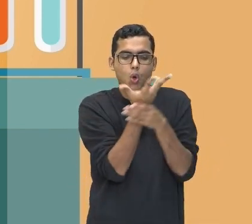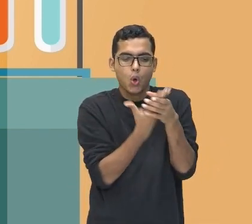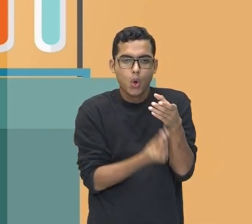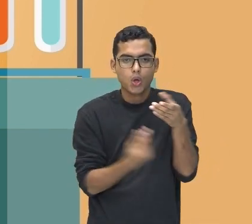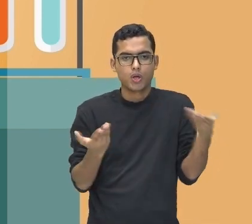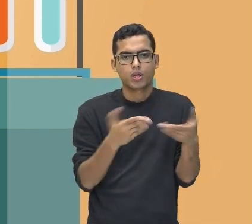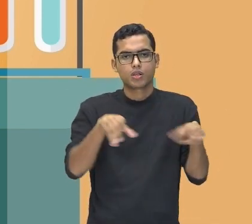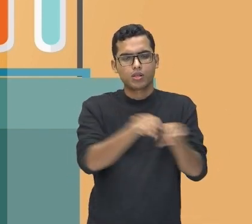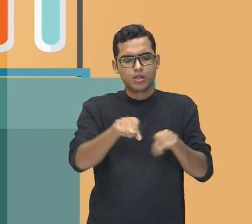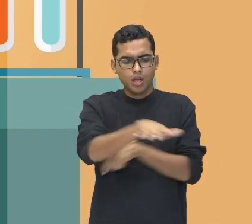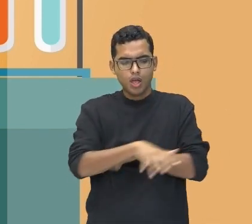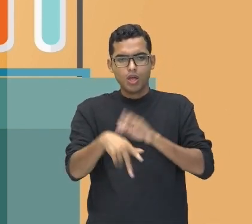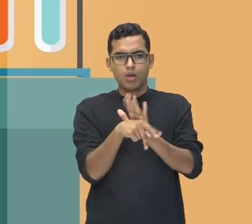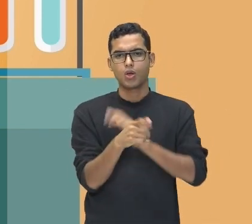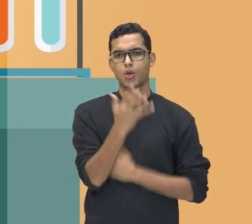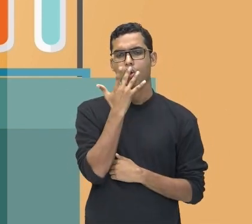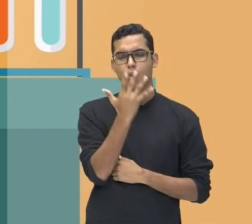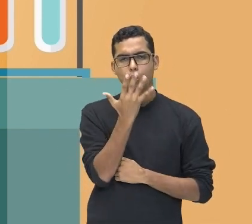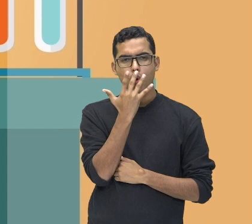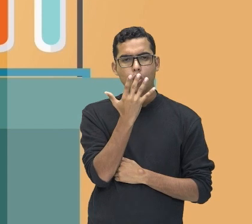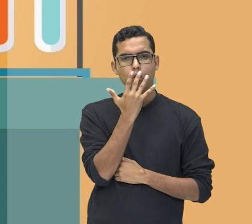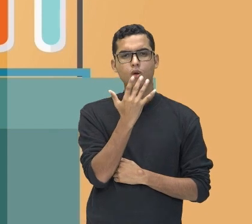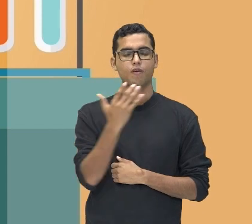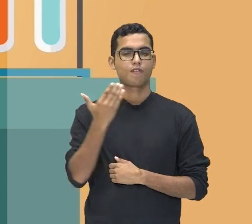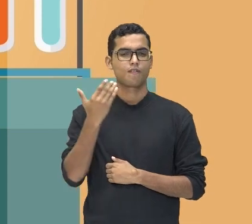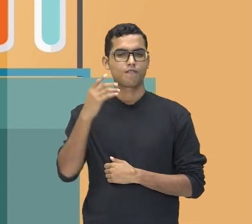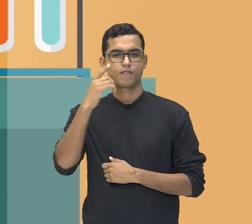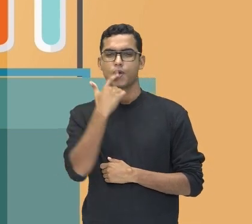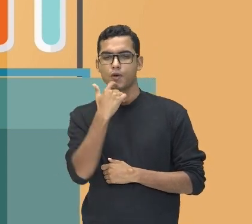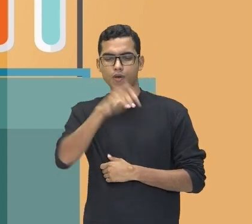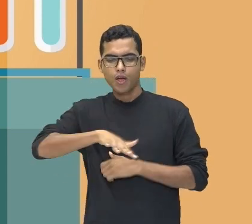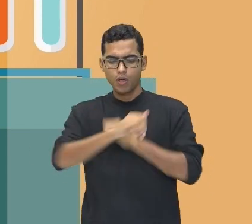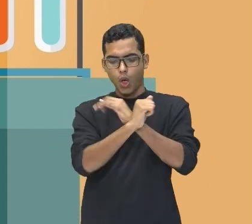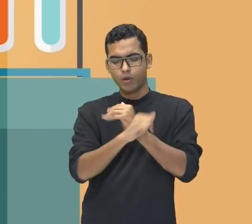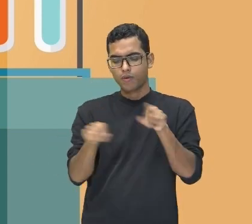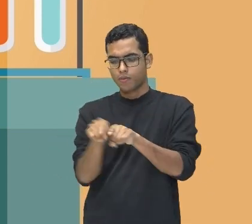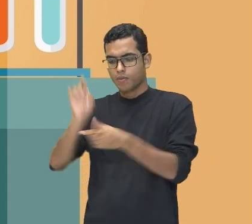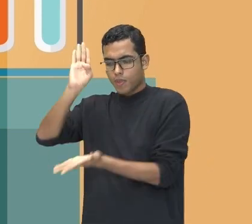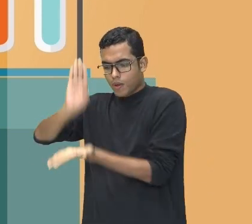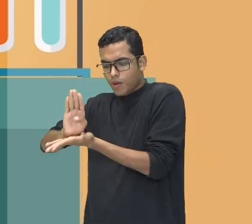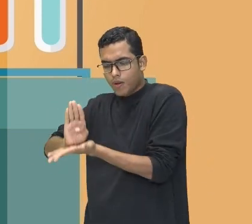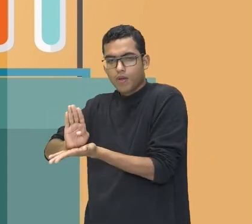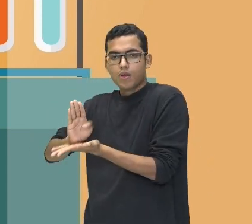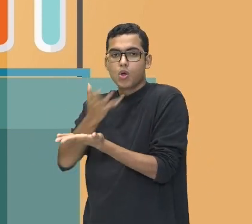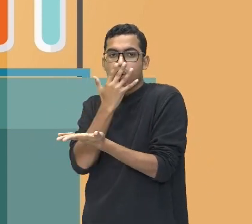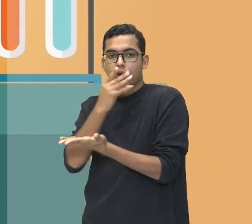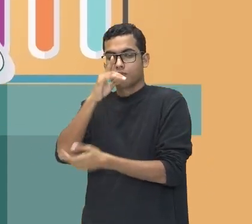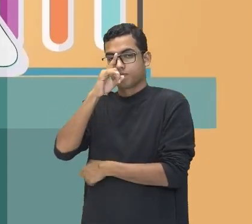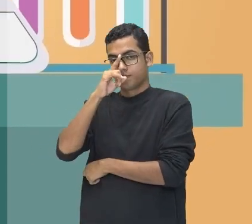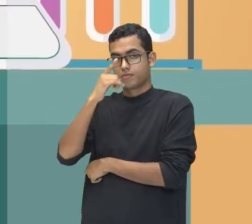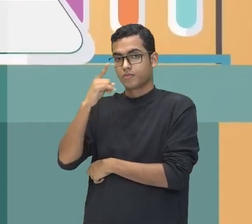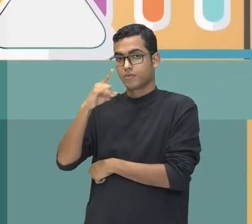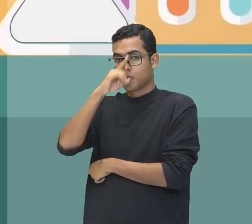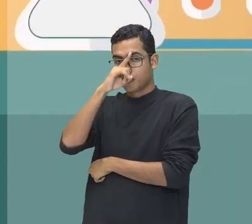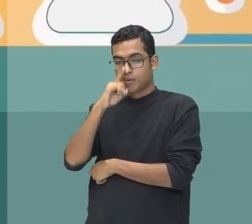ácido e coloração verde amarelada em meio básico. Vamos verificar a cor que a solução de repolho